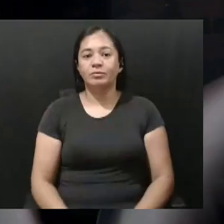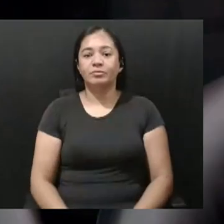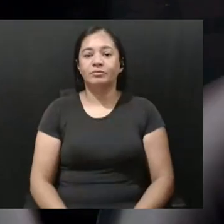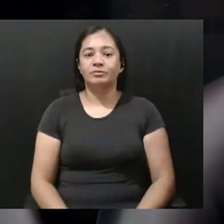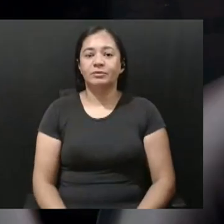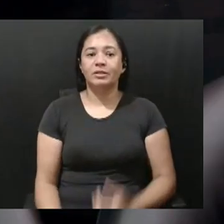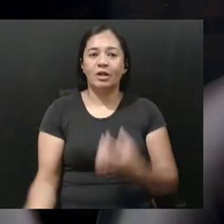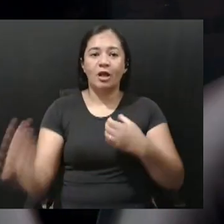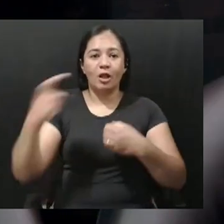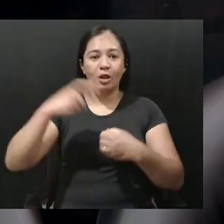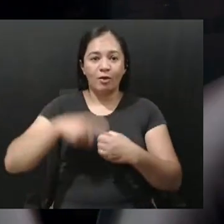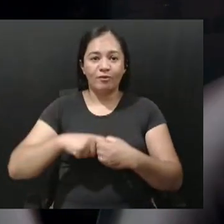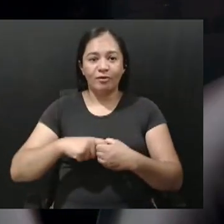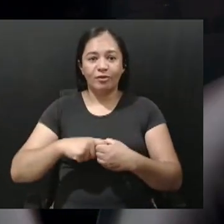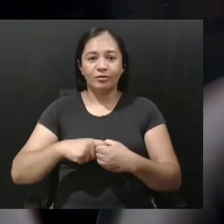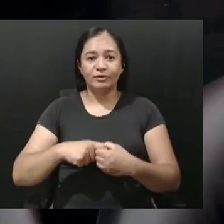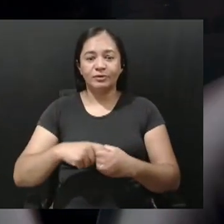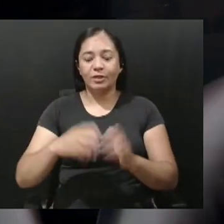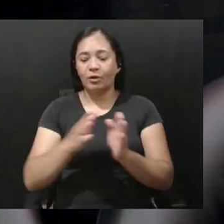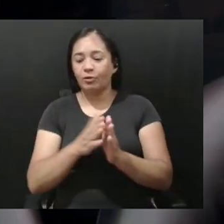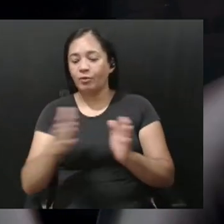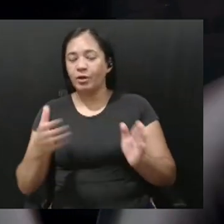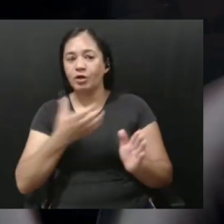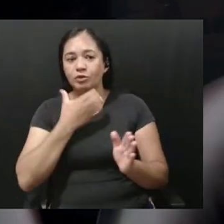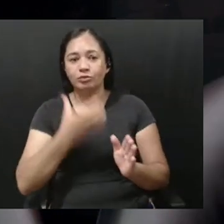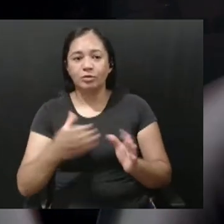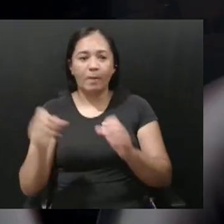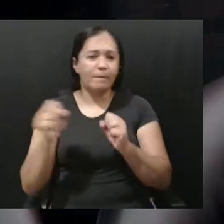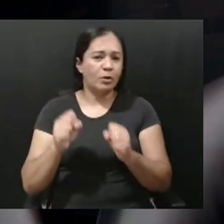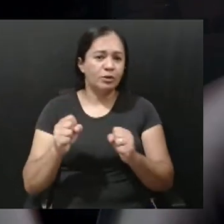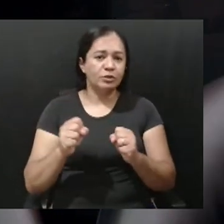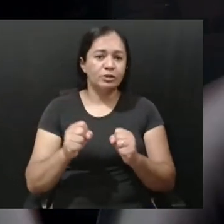Natal, tá? E pode ser o Natal mais caótico que você já viveu.